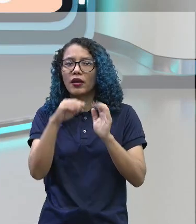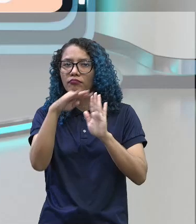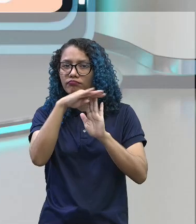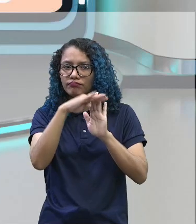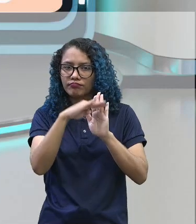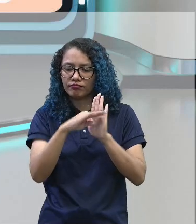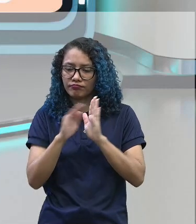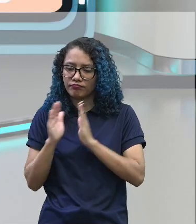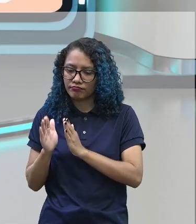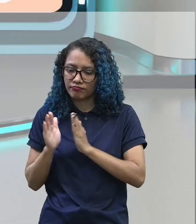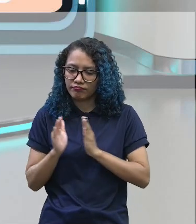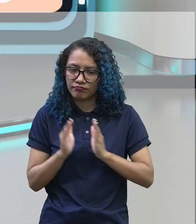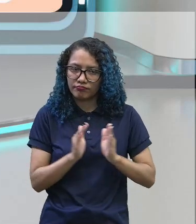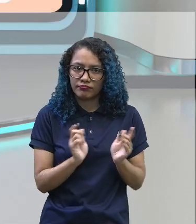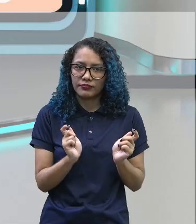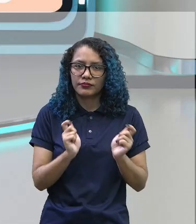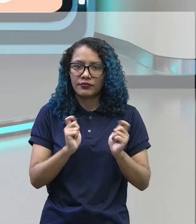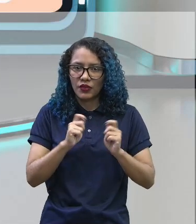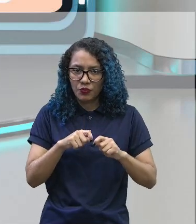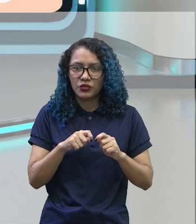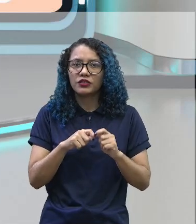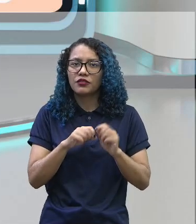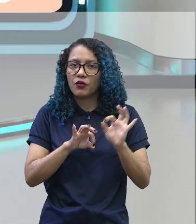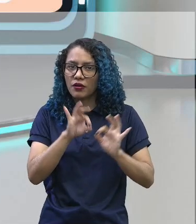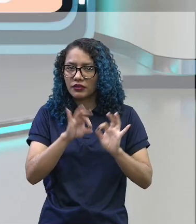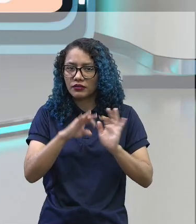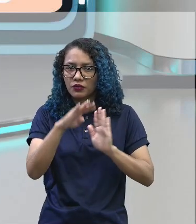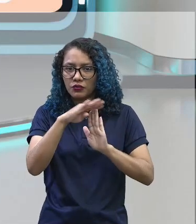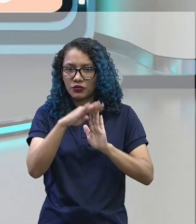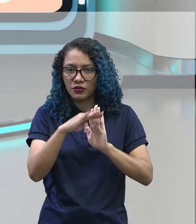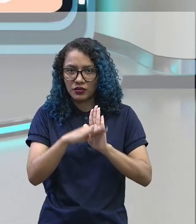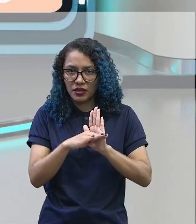que possamos ter esse roteiro com